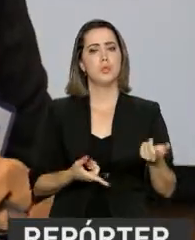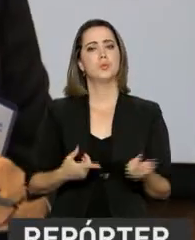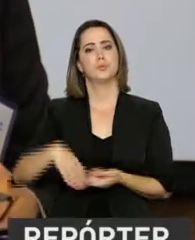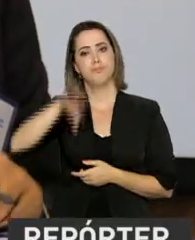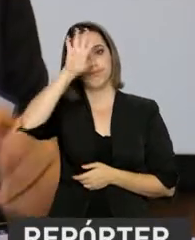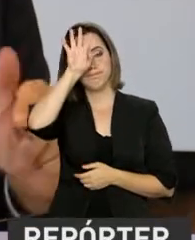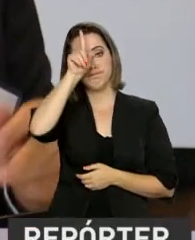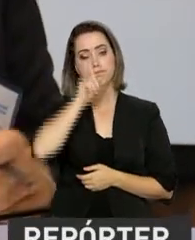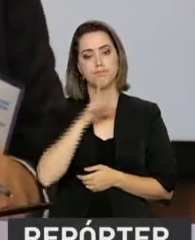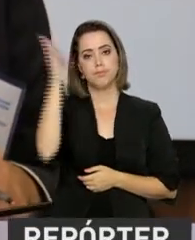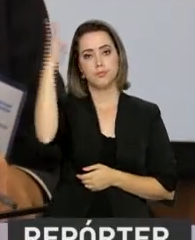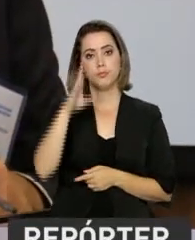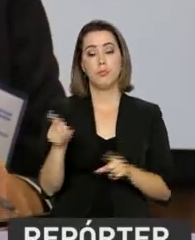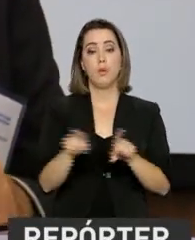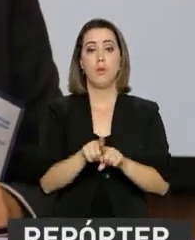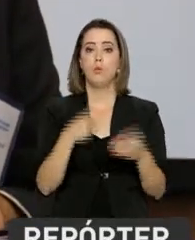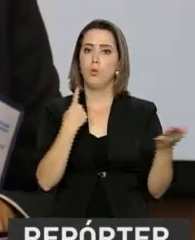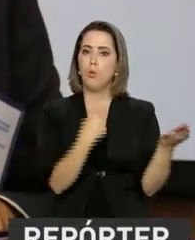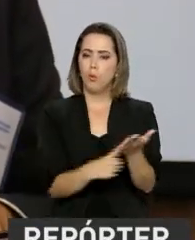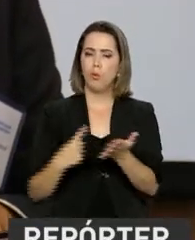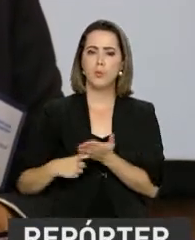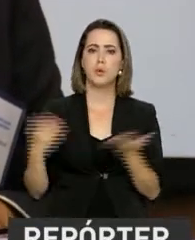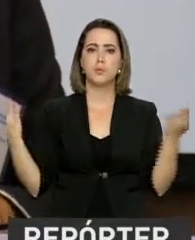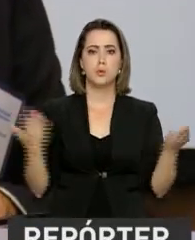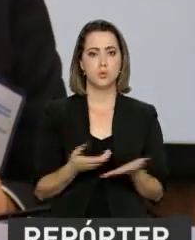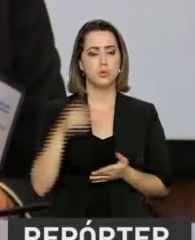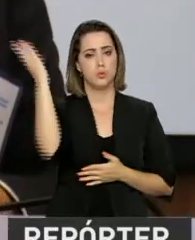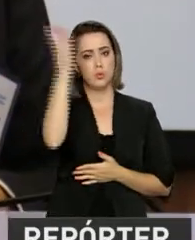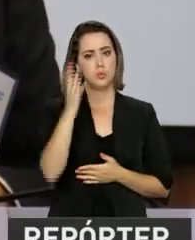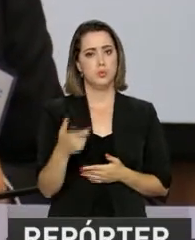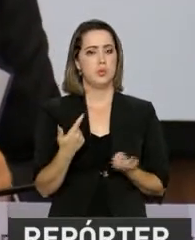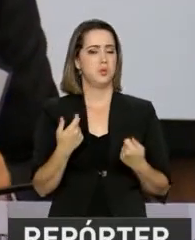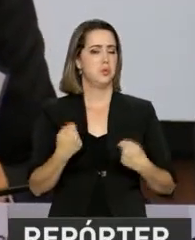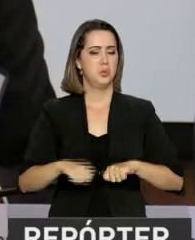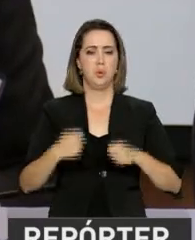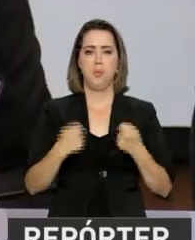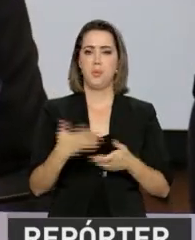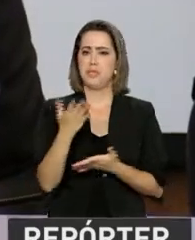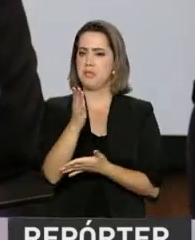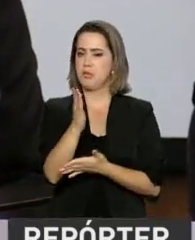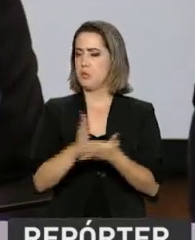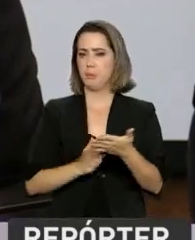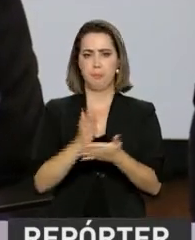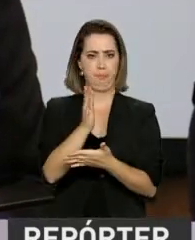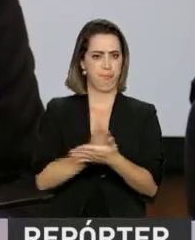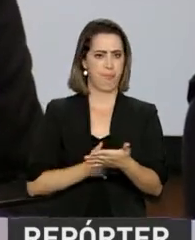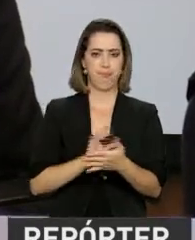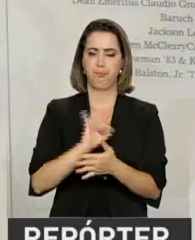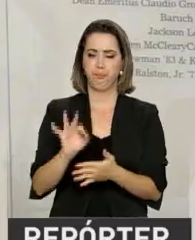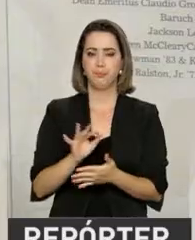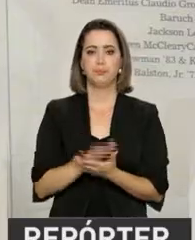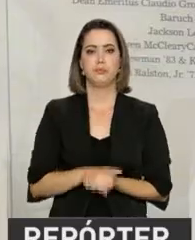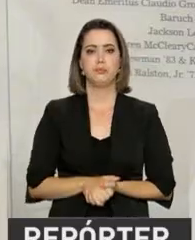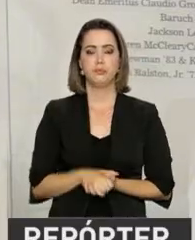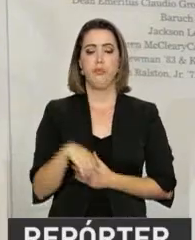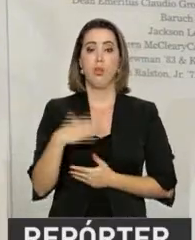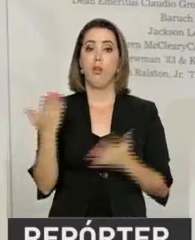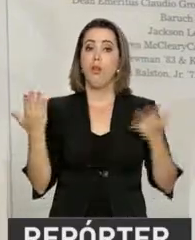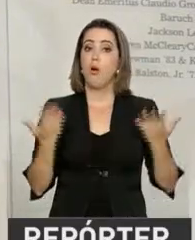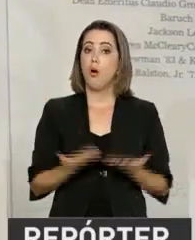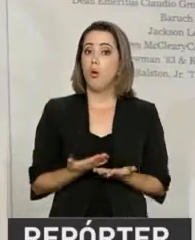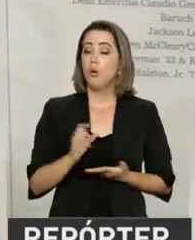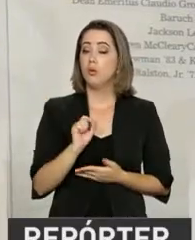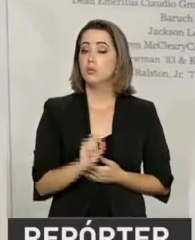Segundo o ministro, ficou acordado que a situação atual do país não exige que seja feito o fracionamento da vacina. Nas